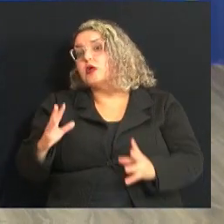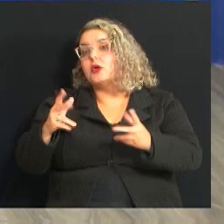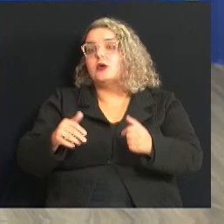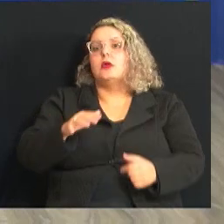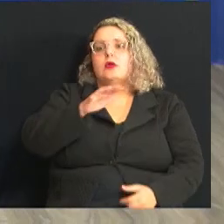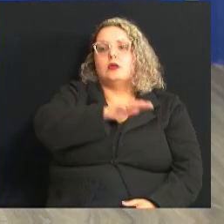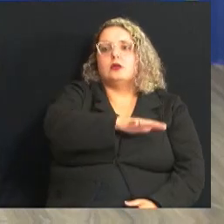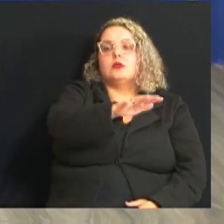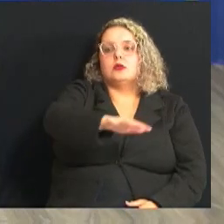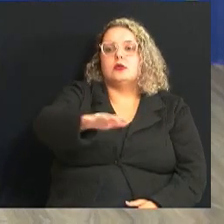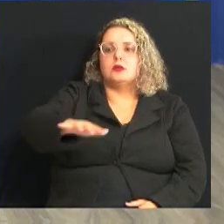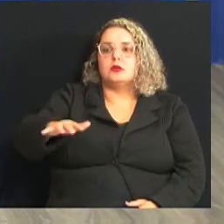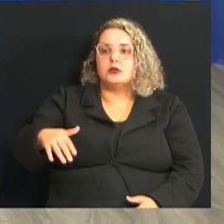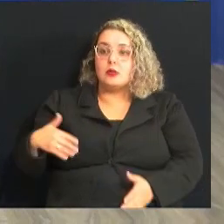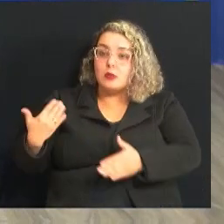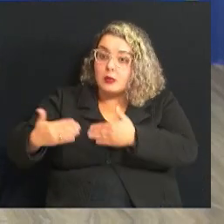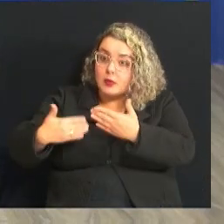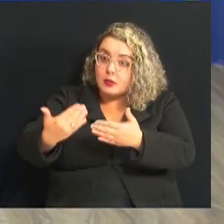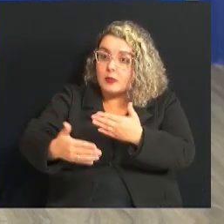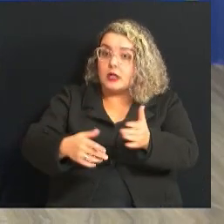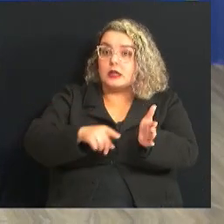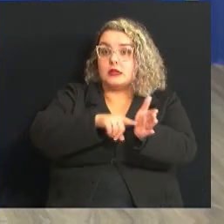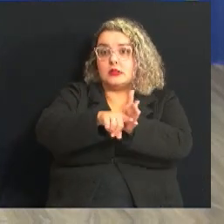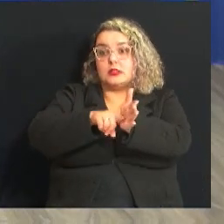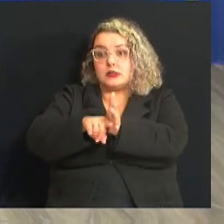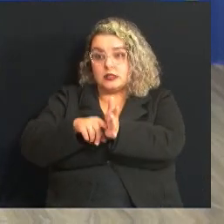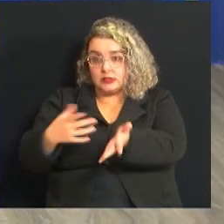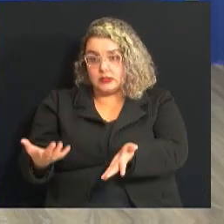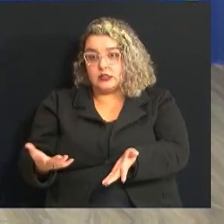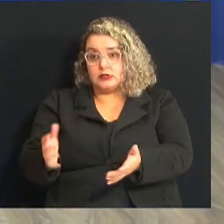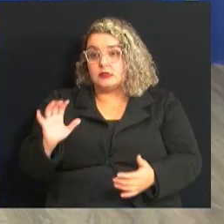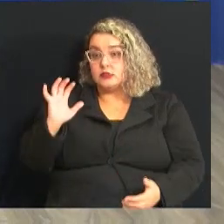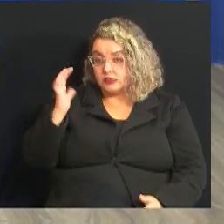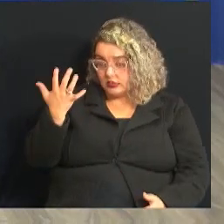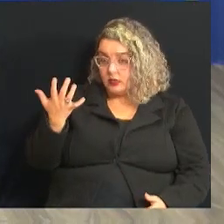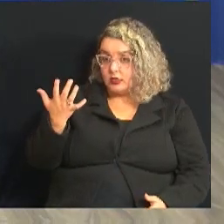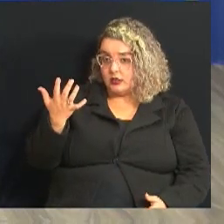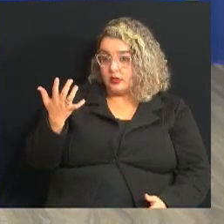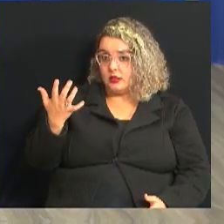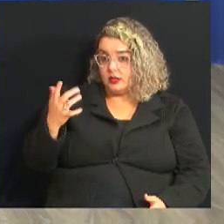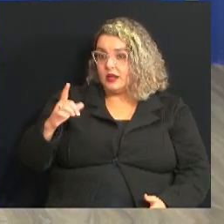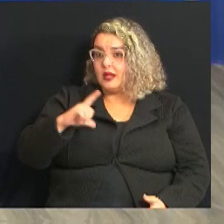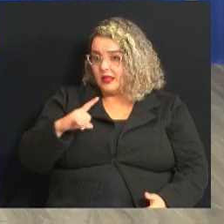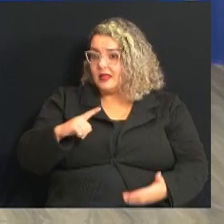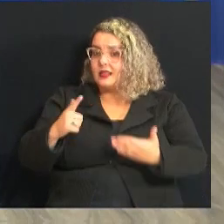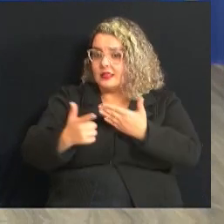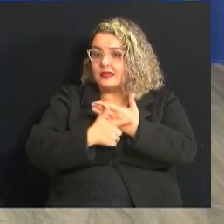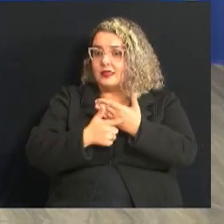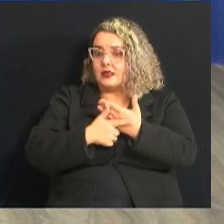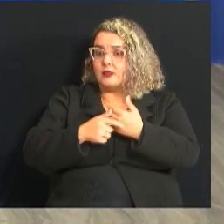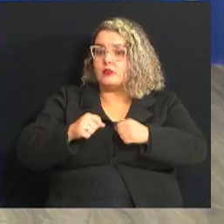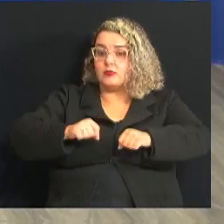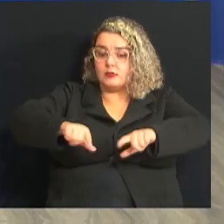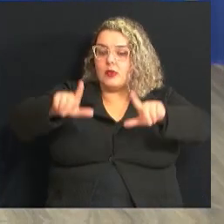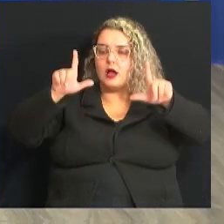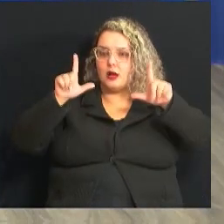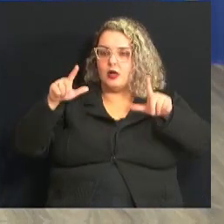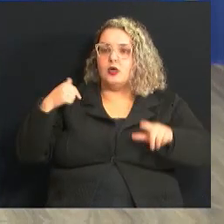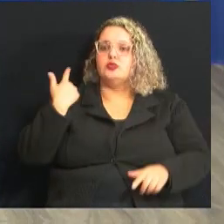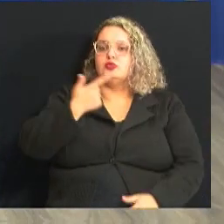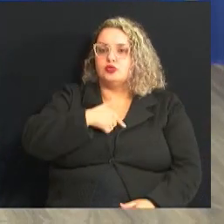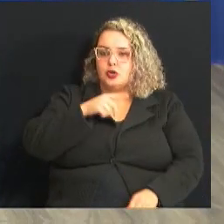de andamento dessas pesquisas, né, que estão acontecendo, ele tem tido um papel de destaque? Nós somos um